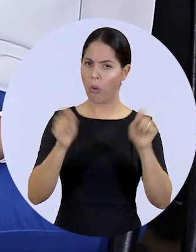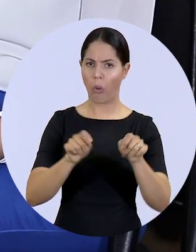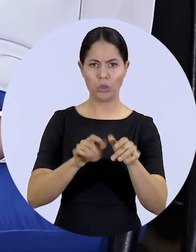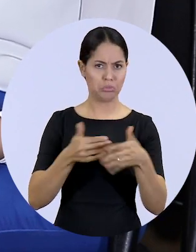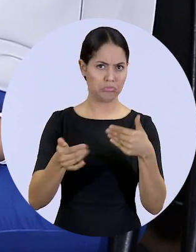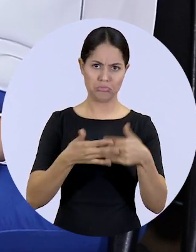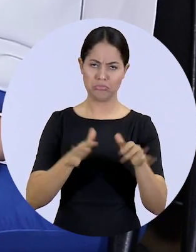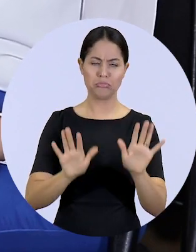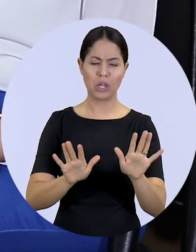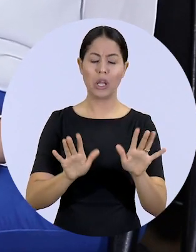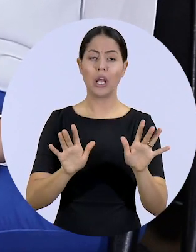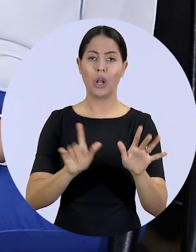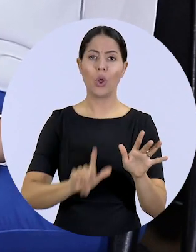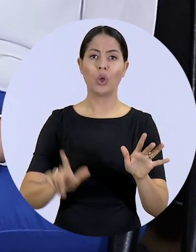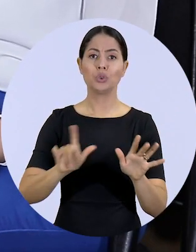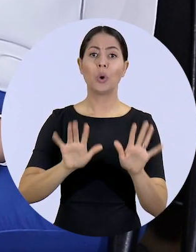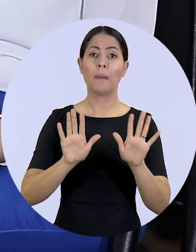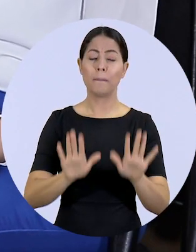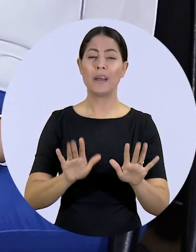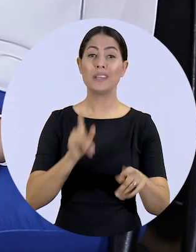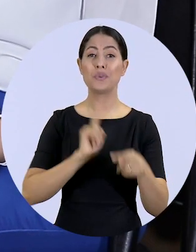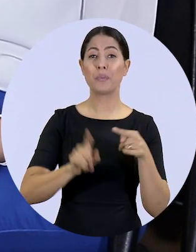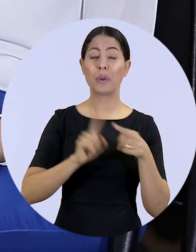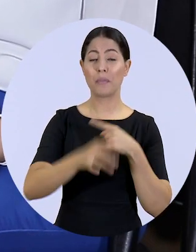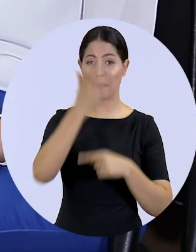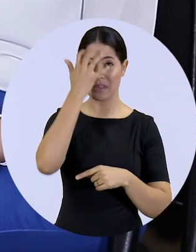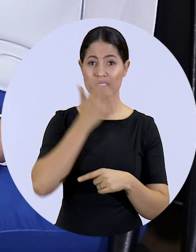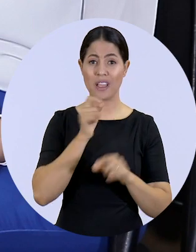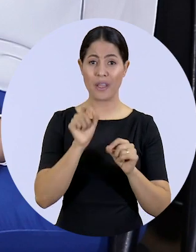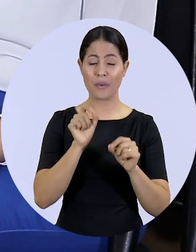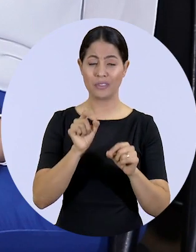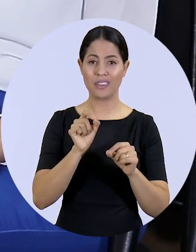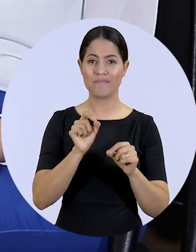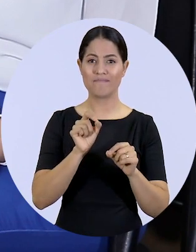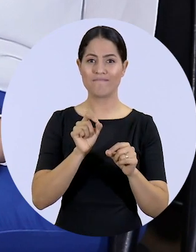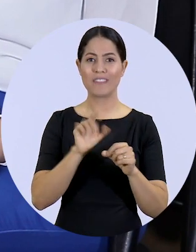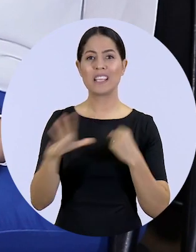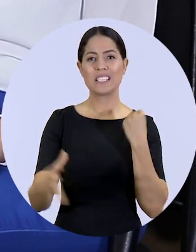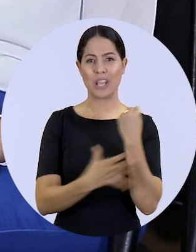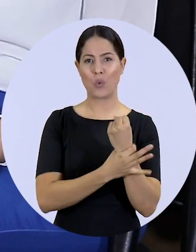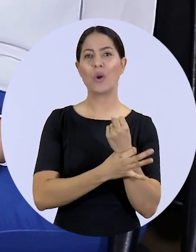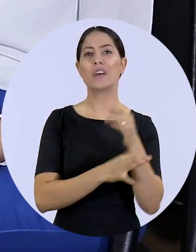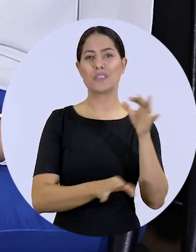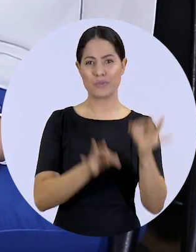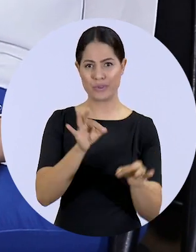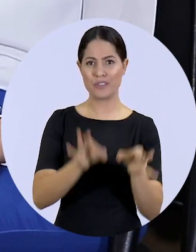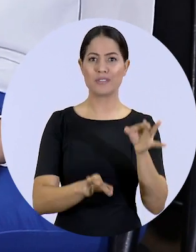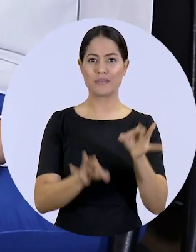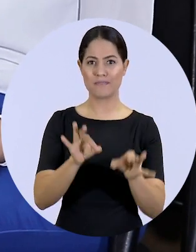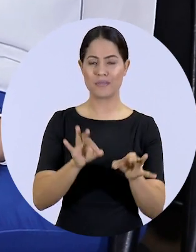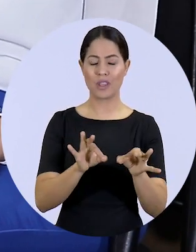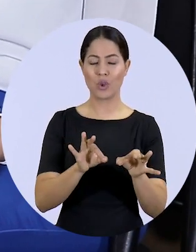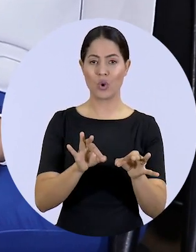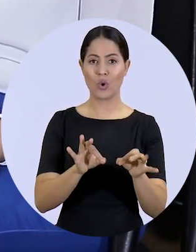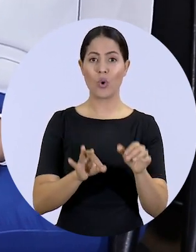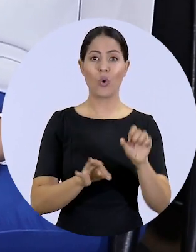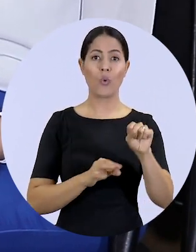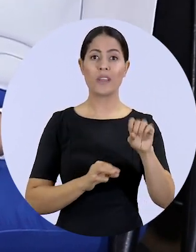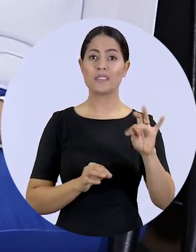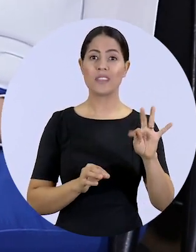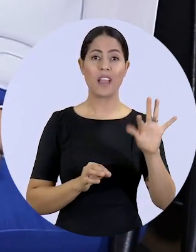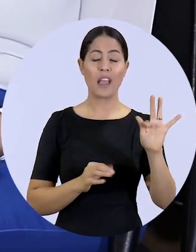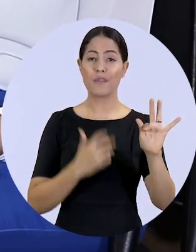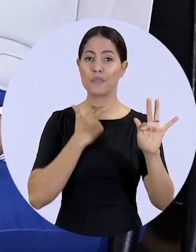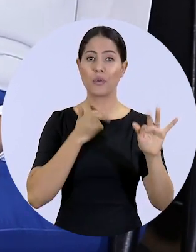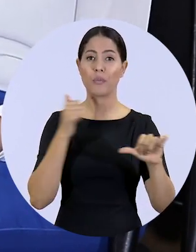claro. Agora, um problema sério que tem que se preocupar é a segurança jurídica, né? Então, o Supremo não pode mudar